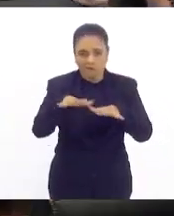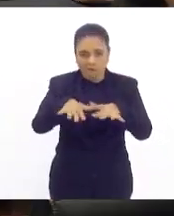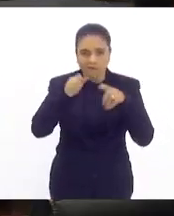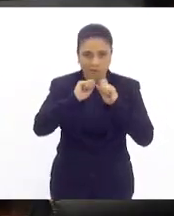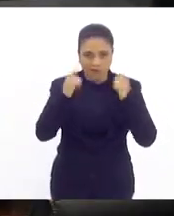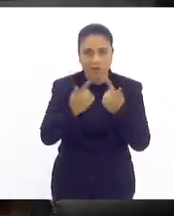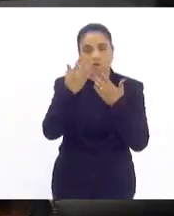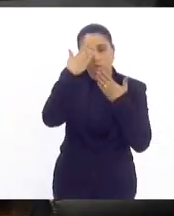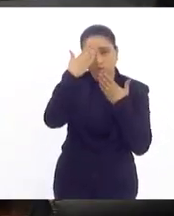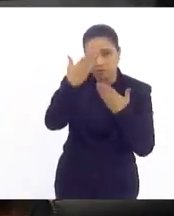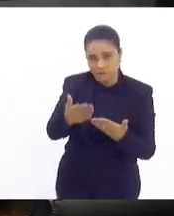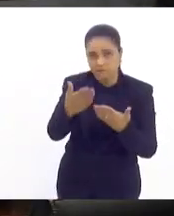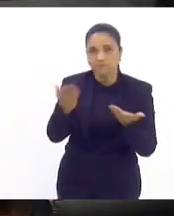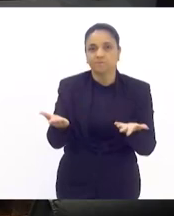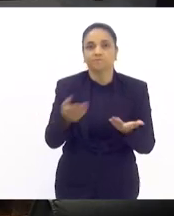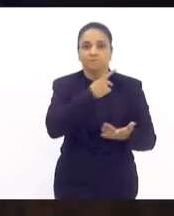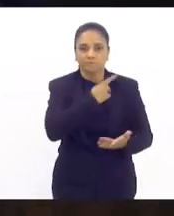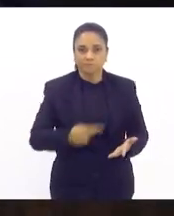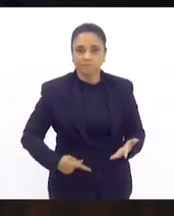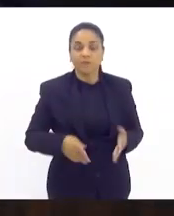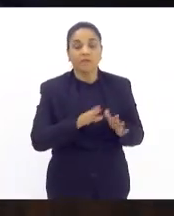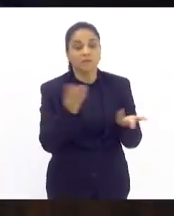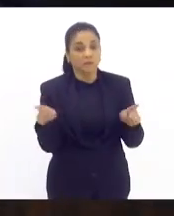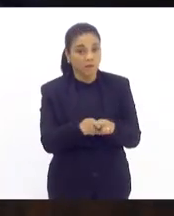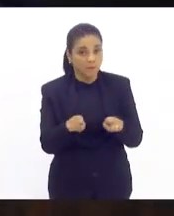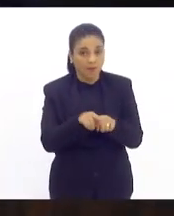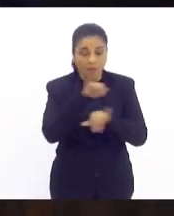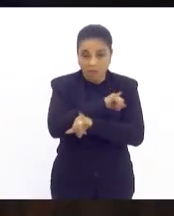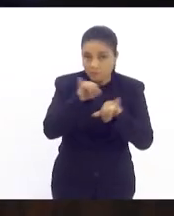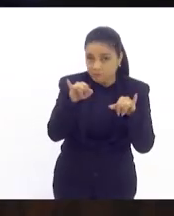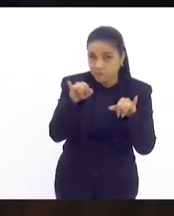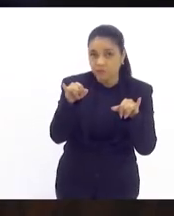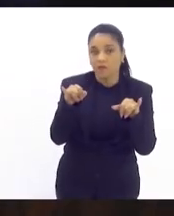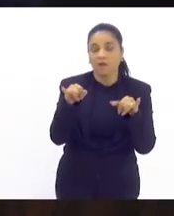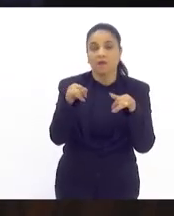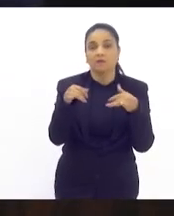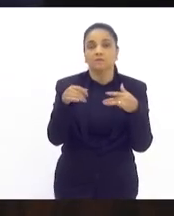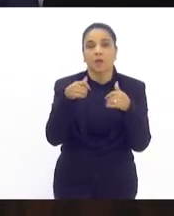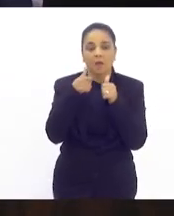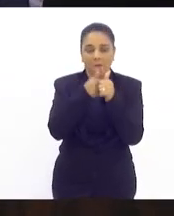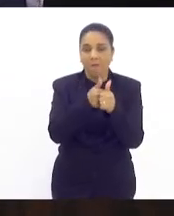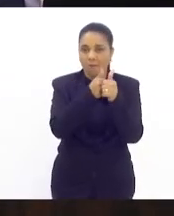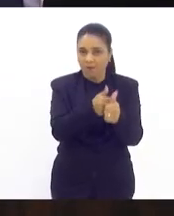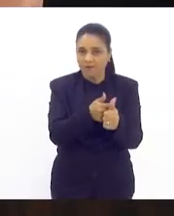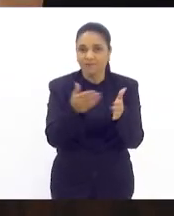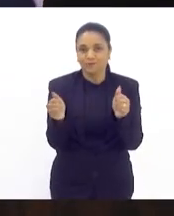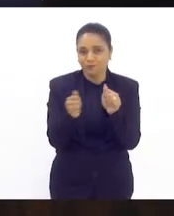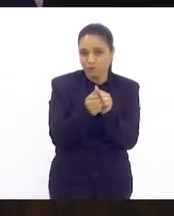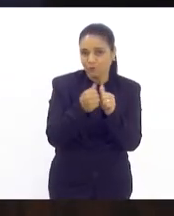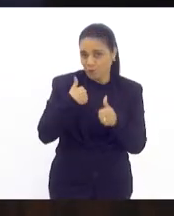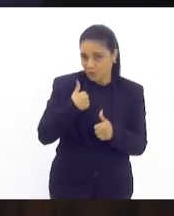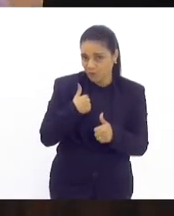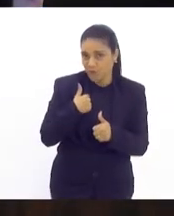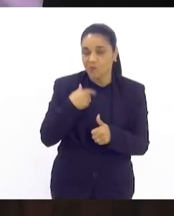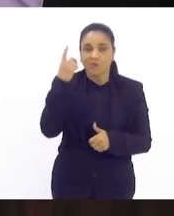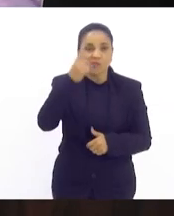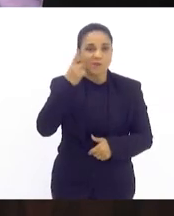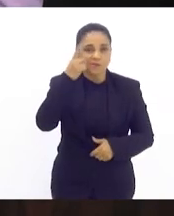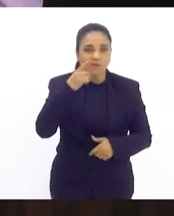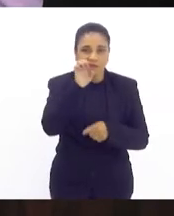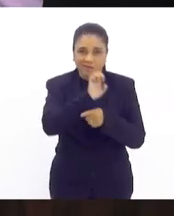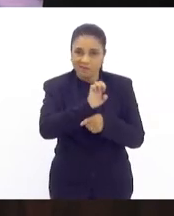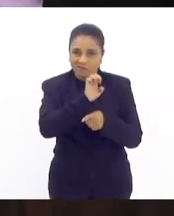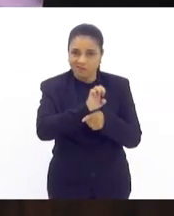Eu também quero anunciar vocês aqui que eu tô na minha companhia aqui meu deputado estadual